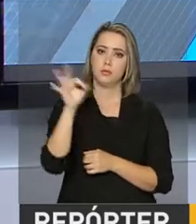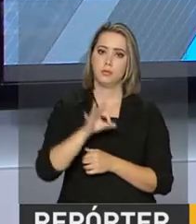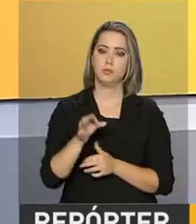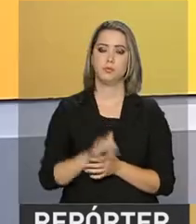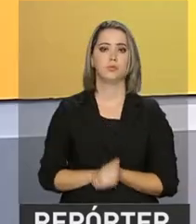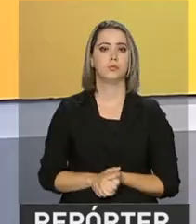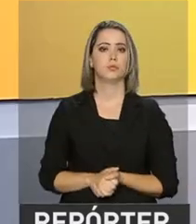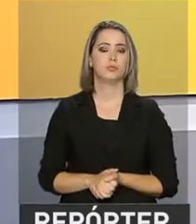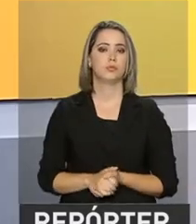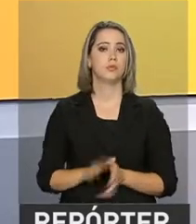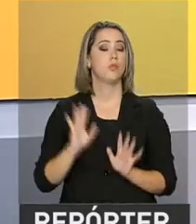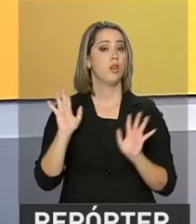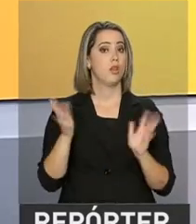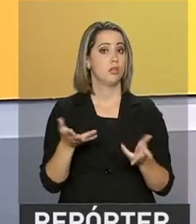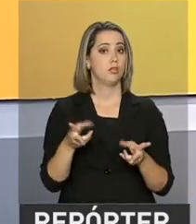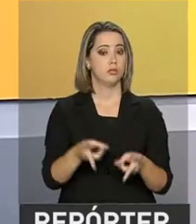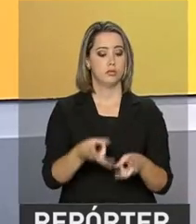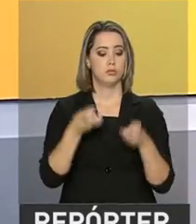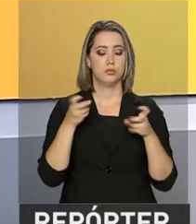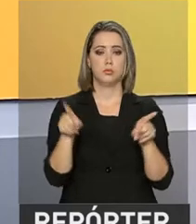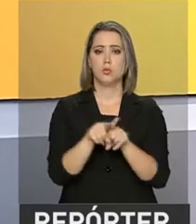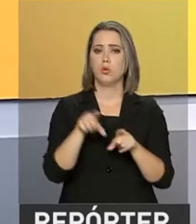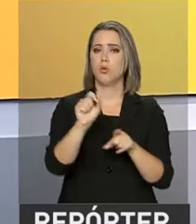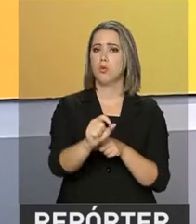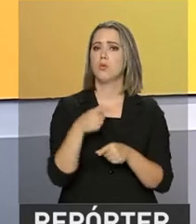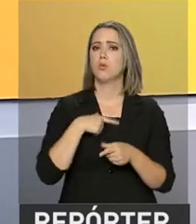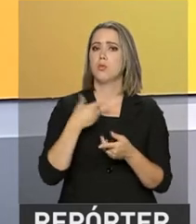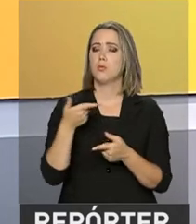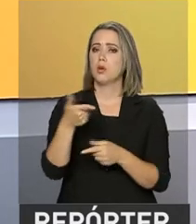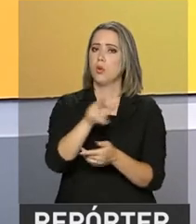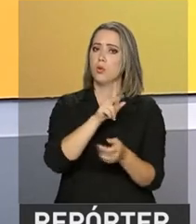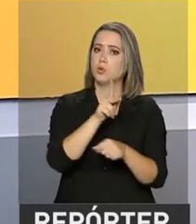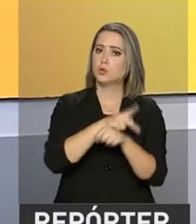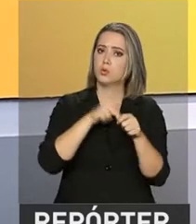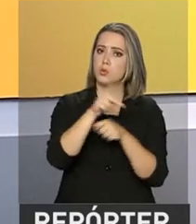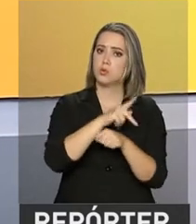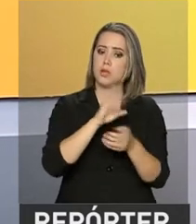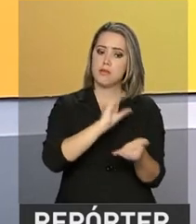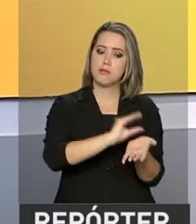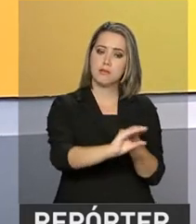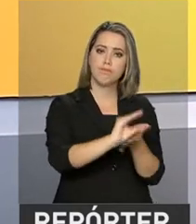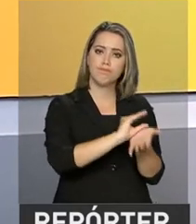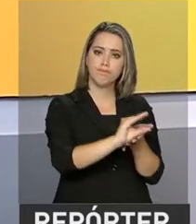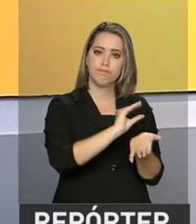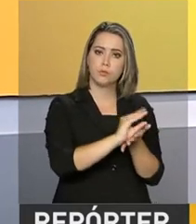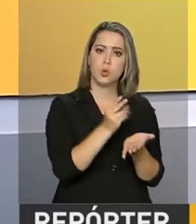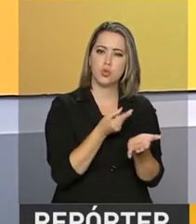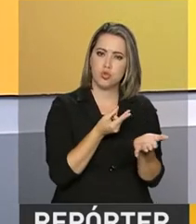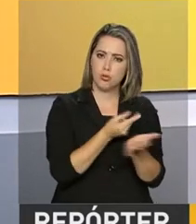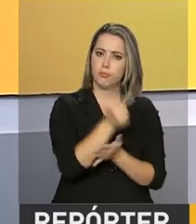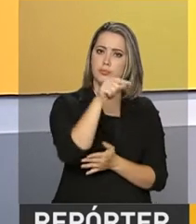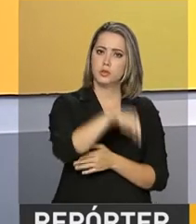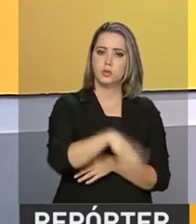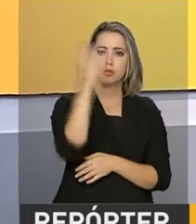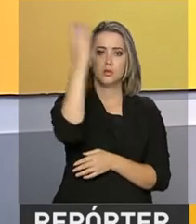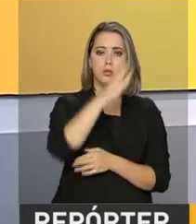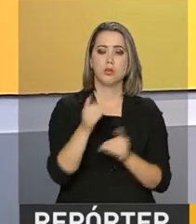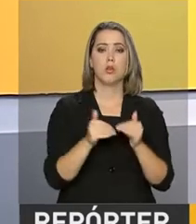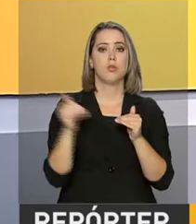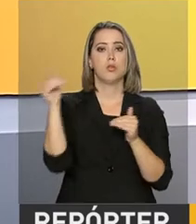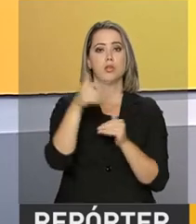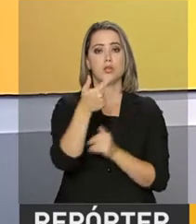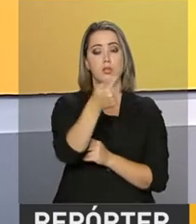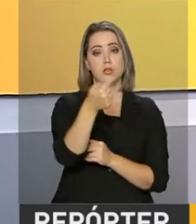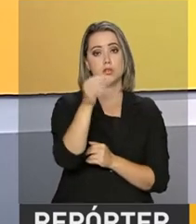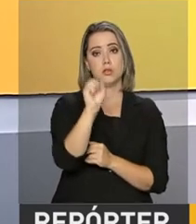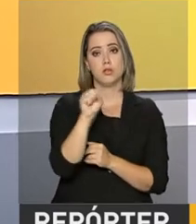cento já a estimativa para os investimentos estrangeiros diretos no país subiu para subir agora para 78